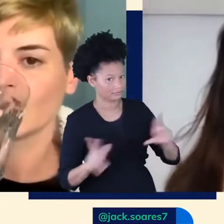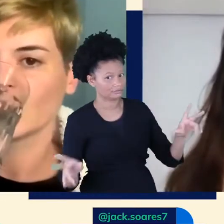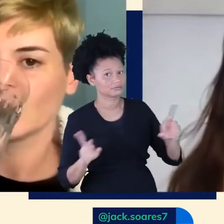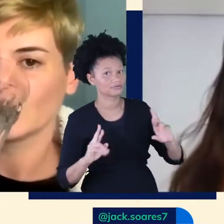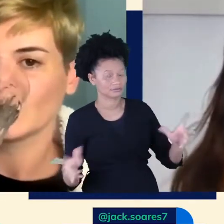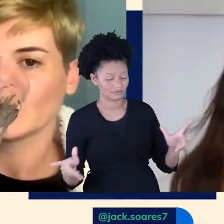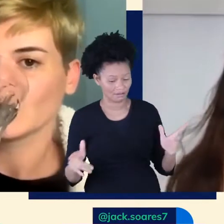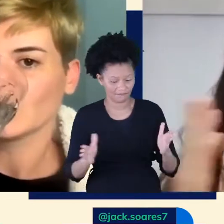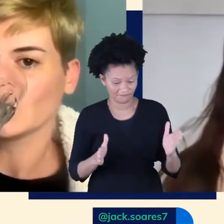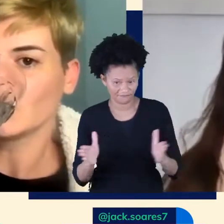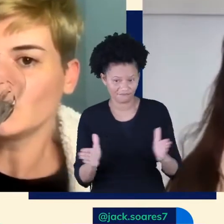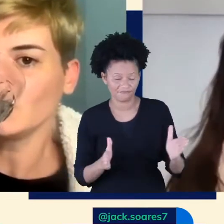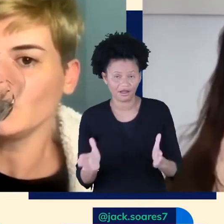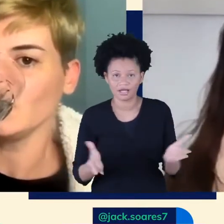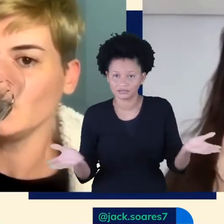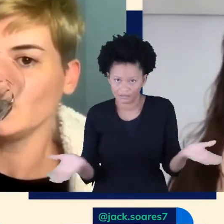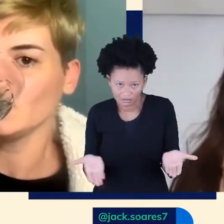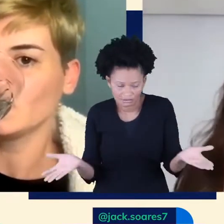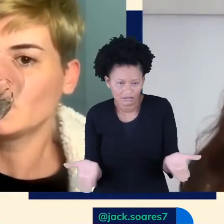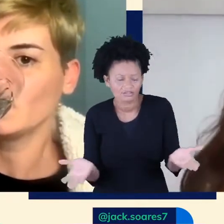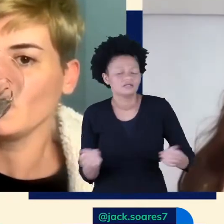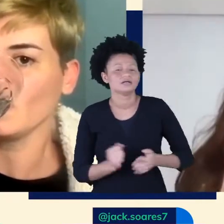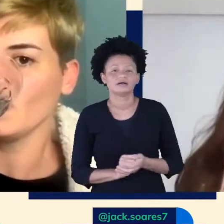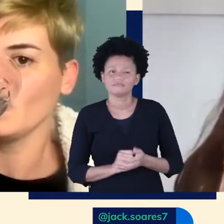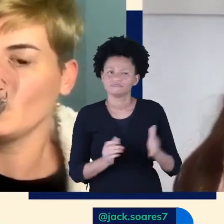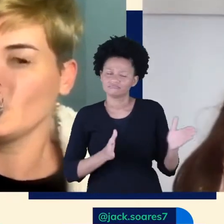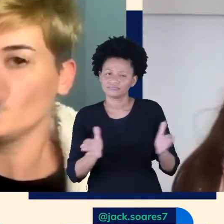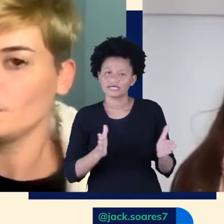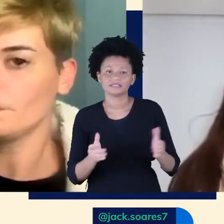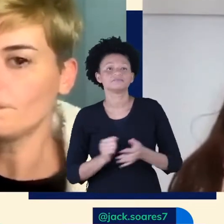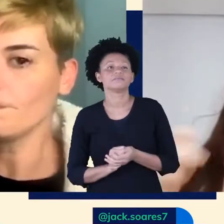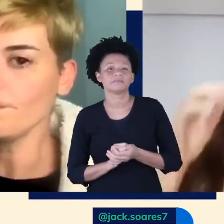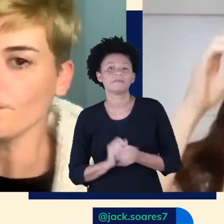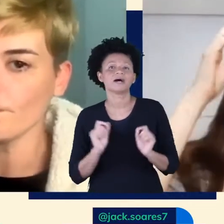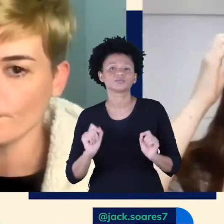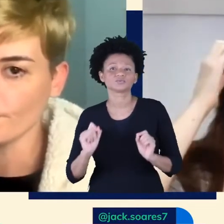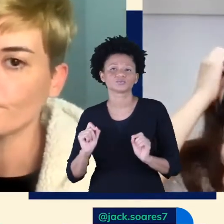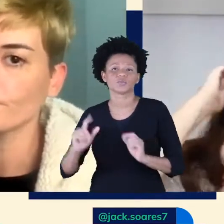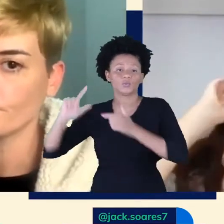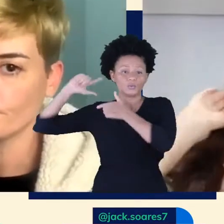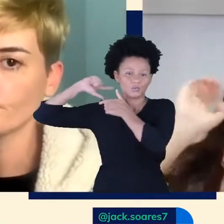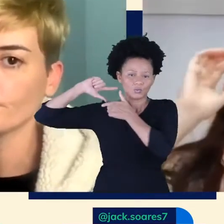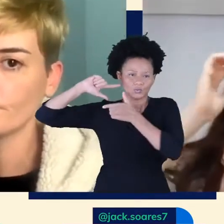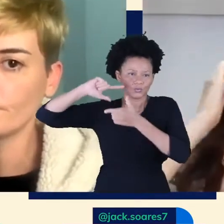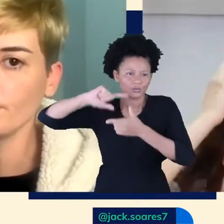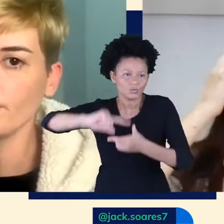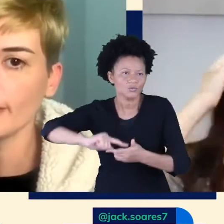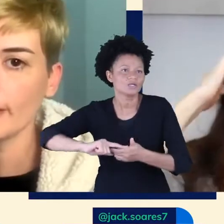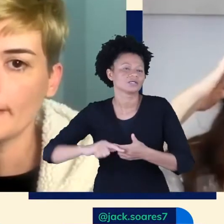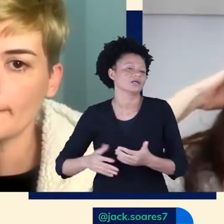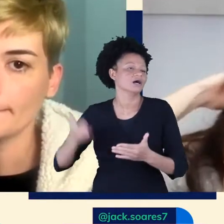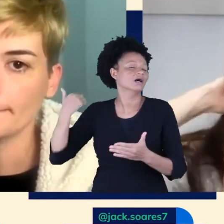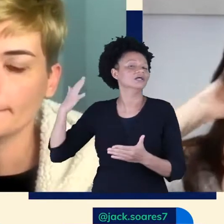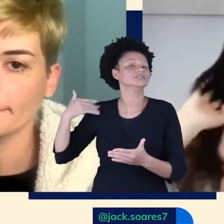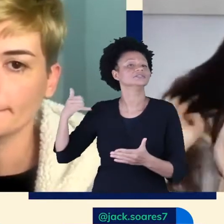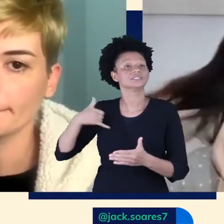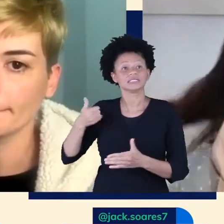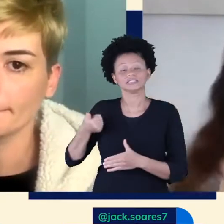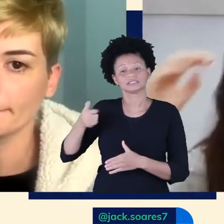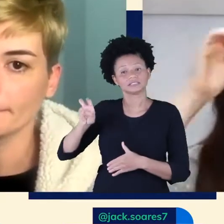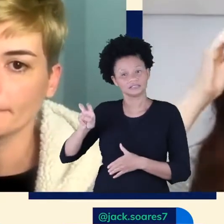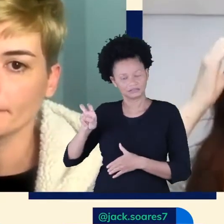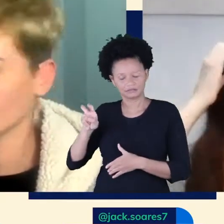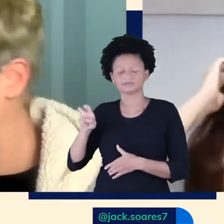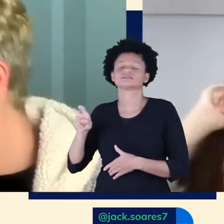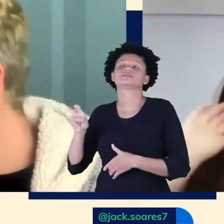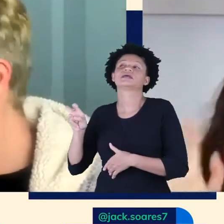é diferente dessa fase que a gente está vivendo. A gente está vivendo uma fase mais conservadora, que muitas coisas que a gente falava uns 15 anos atrás,